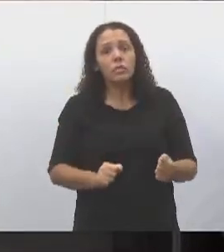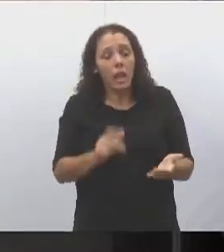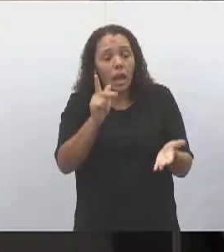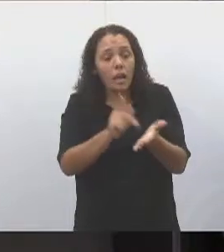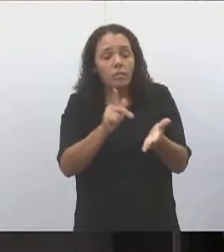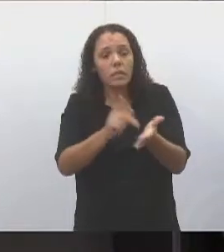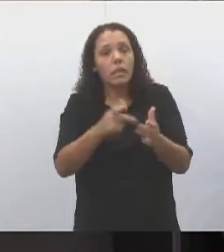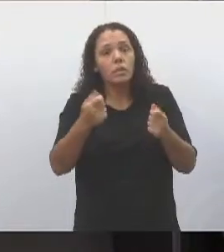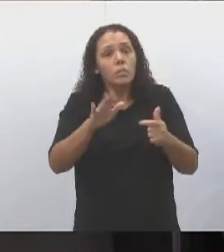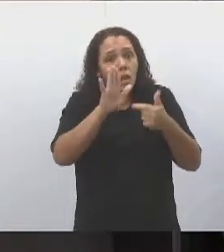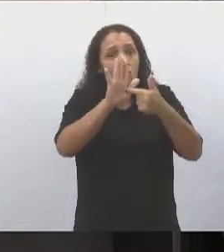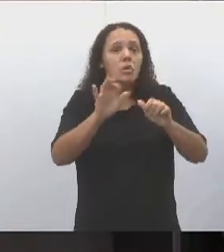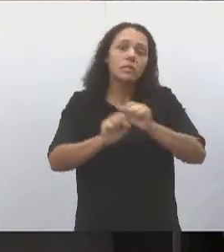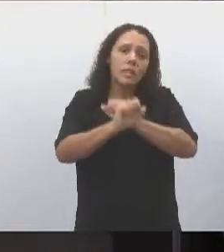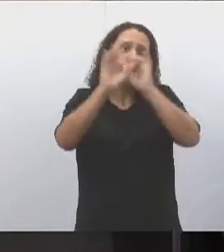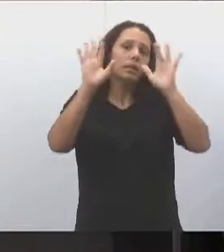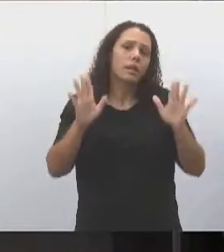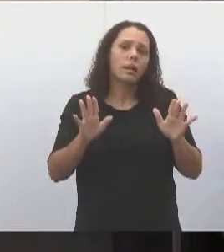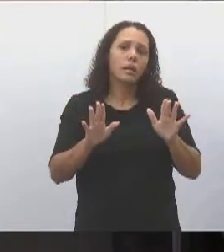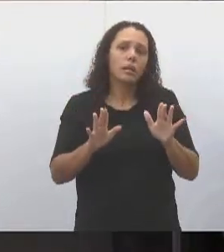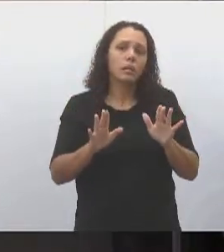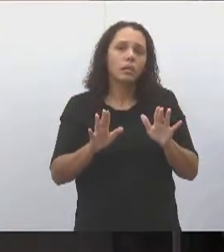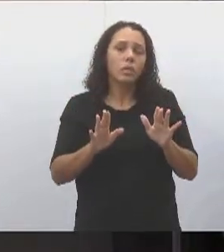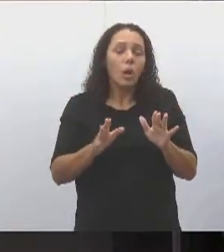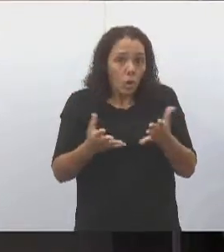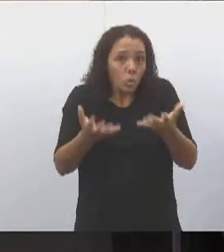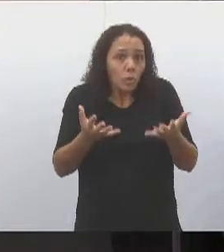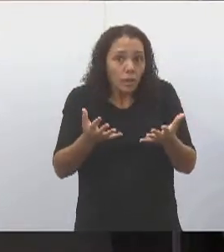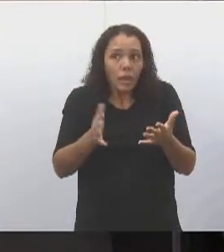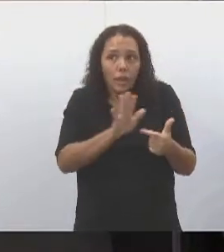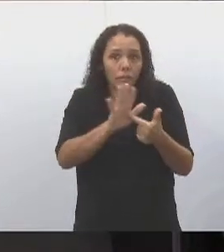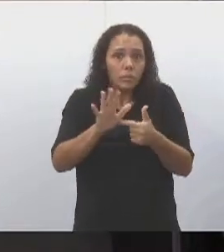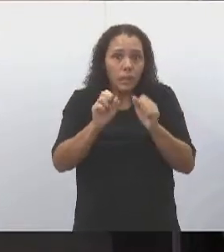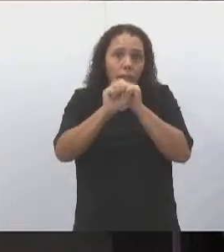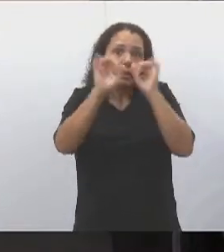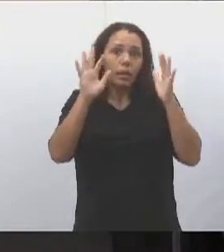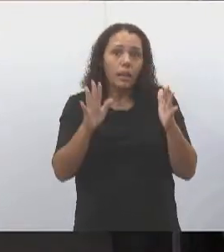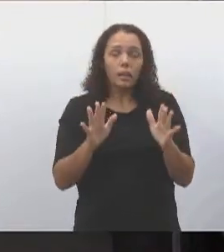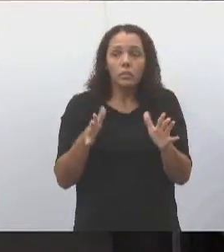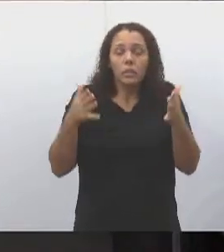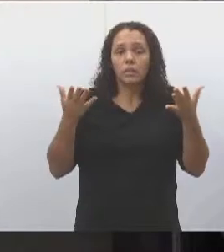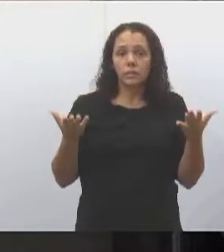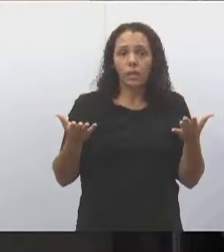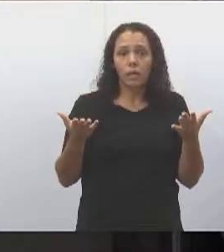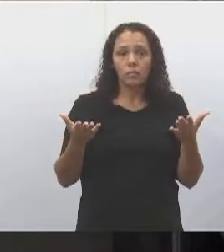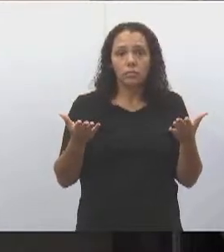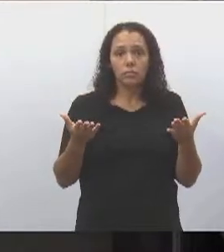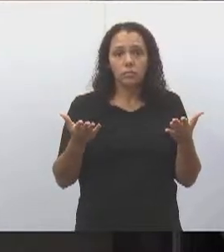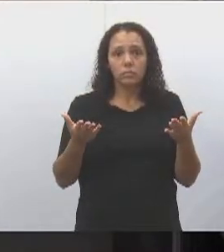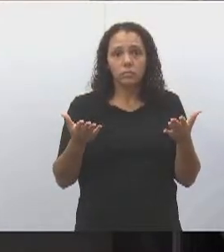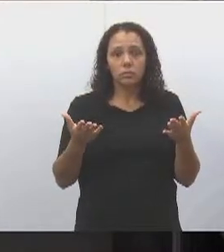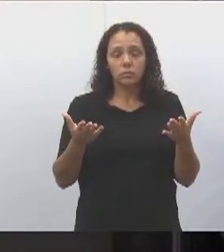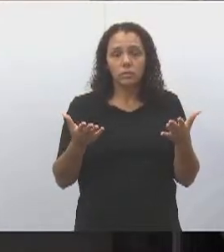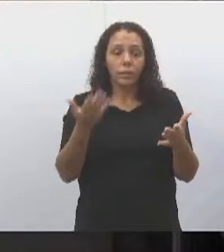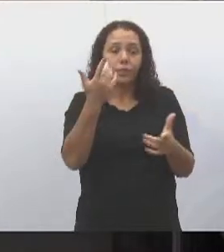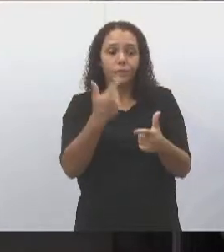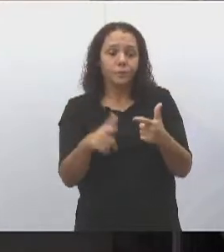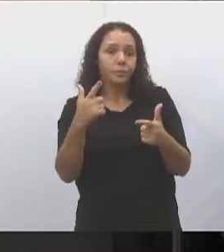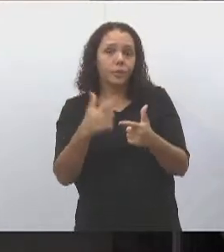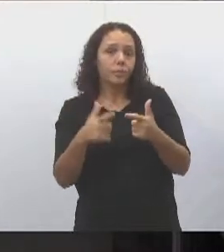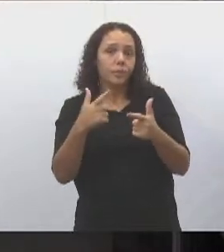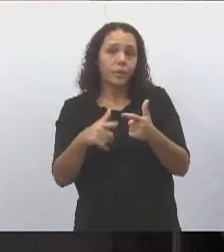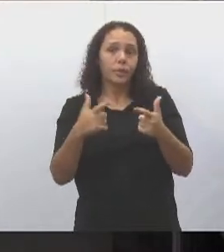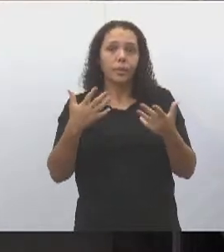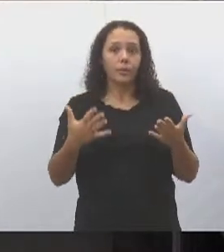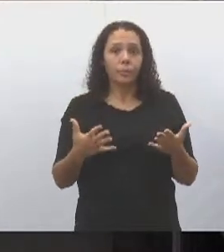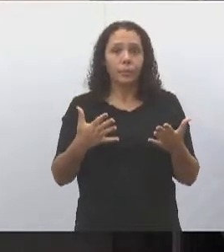ela tem que ser transparente, não está cobrando transparência. Então, esse bode de não